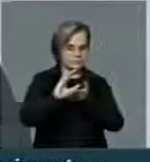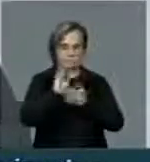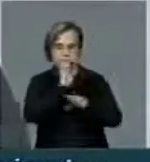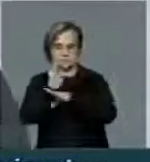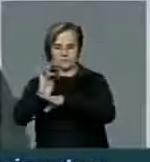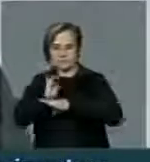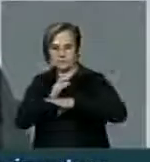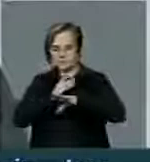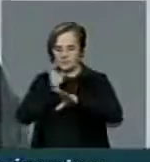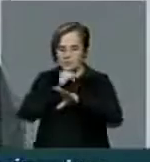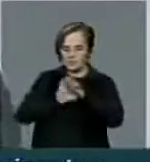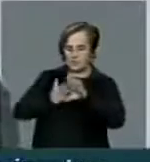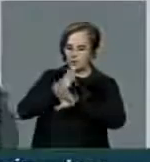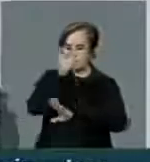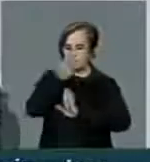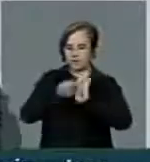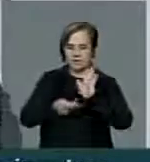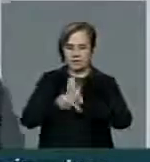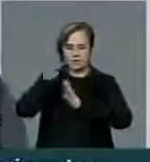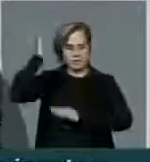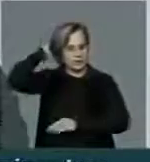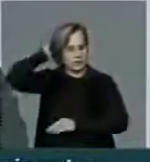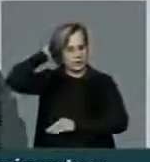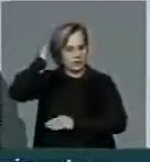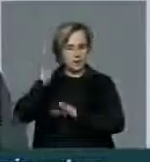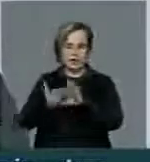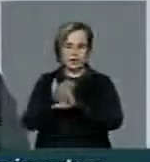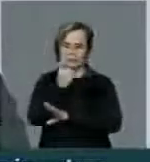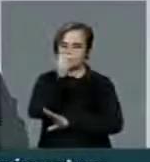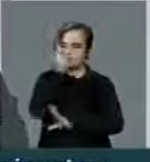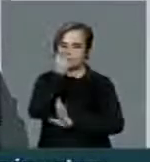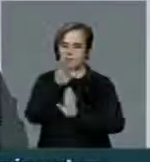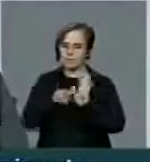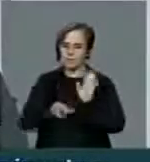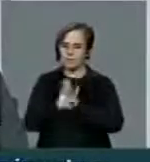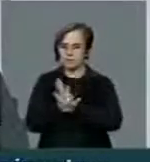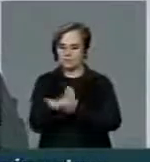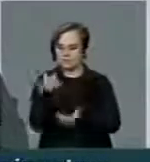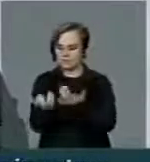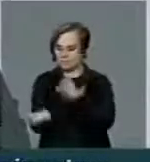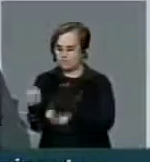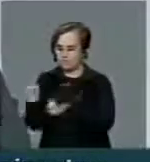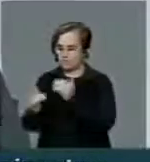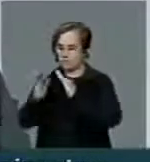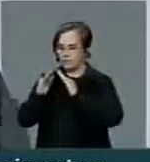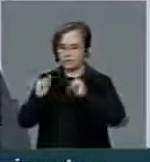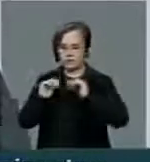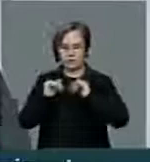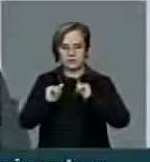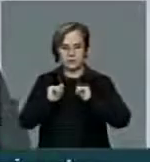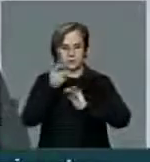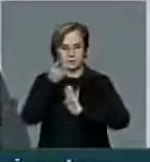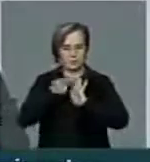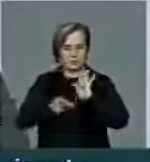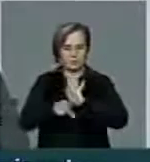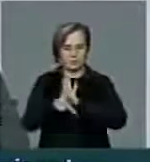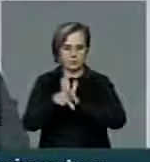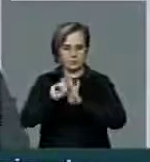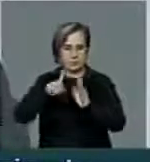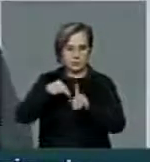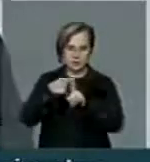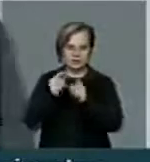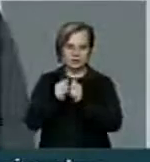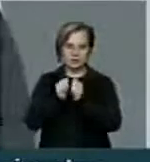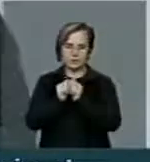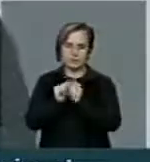que aprovaram projetos: Pará aprovou um projeto de queimadas, está pedindo um projeto de CAR, uma complementação do que